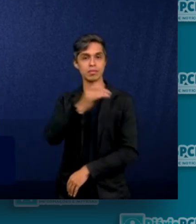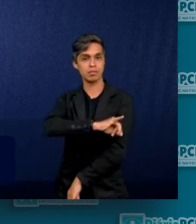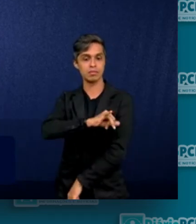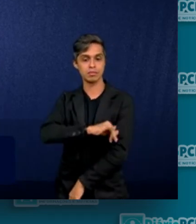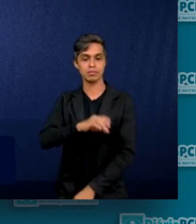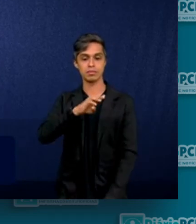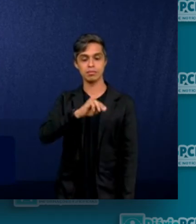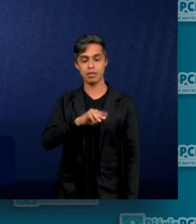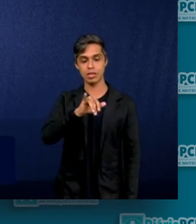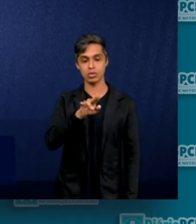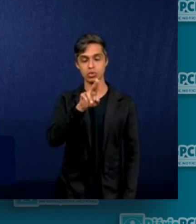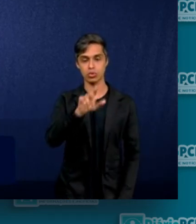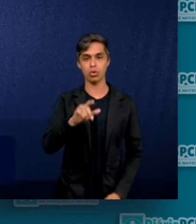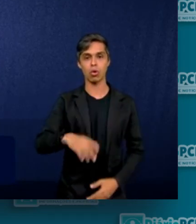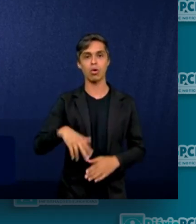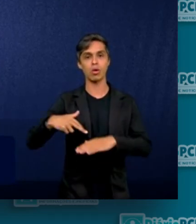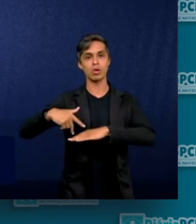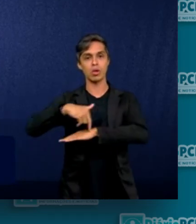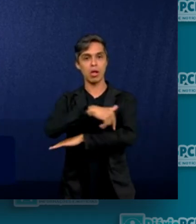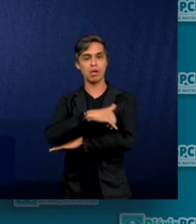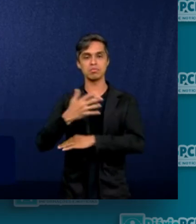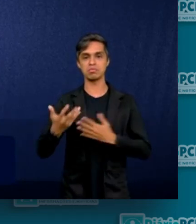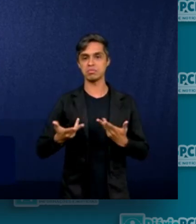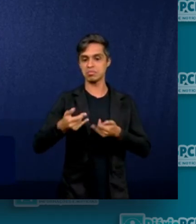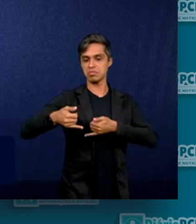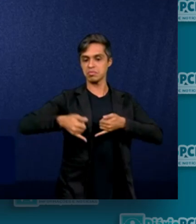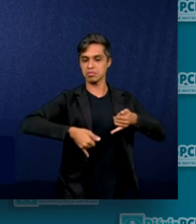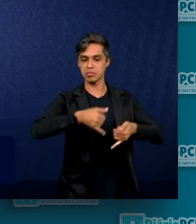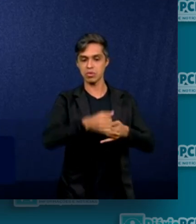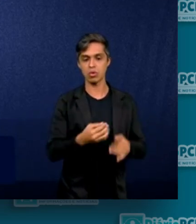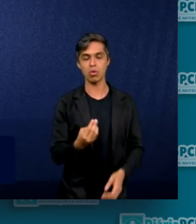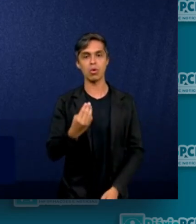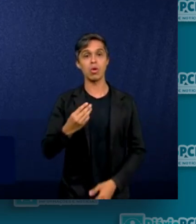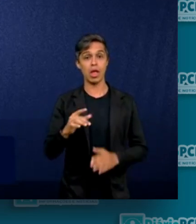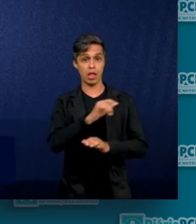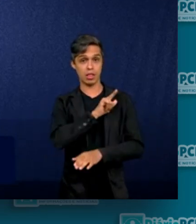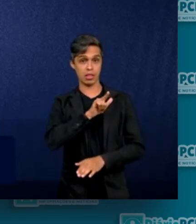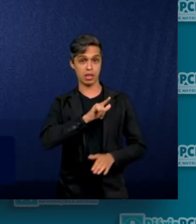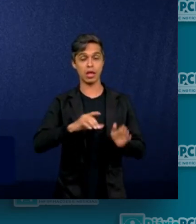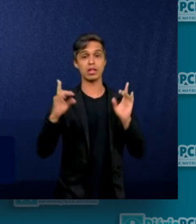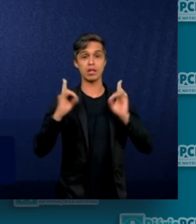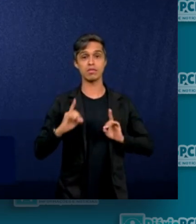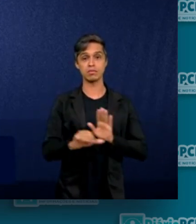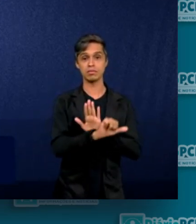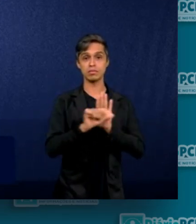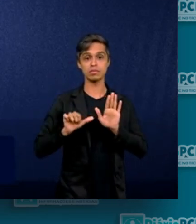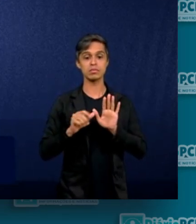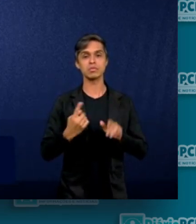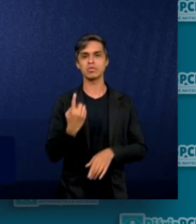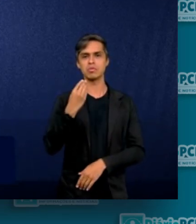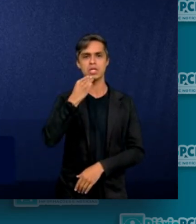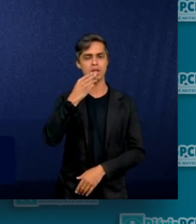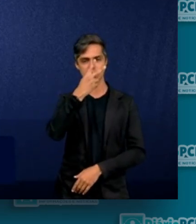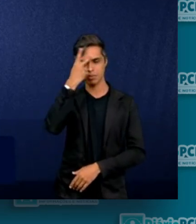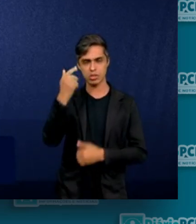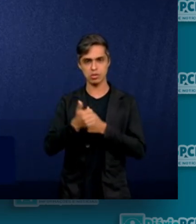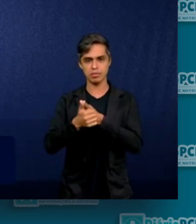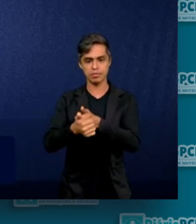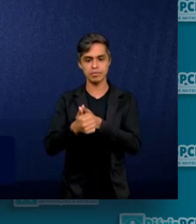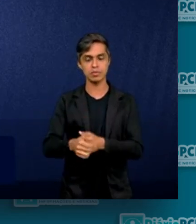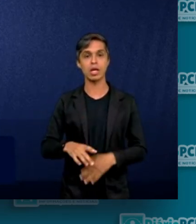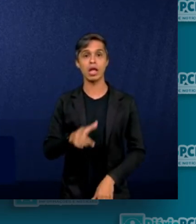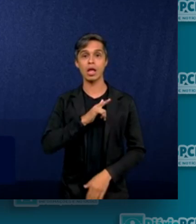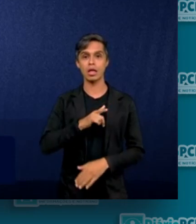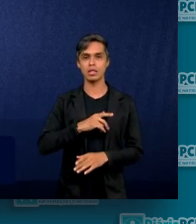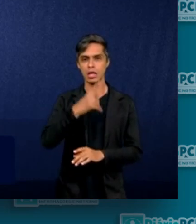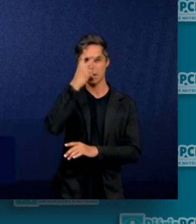modelo internacional com síndrome de Down que tem mais de 1 milhão de seguidores nas redes sociais. Após sofrer discriminação